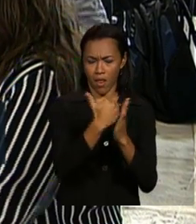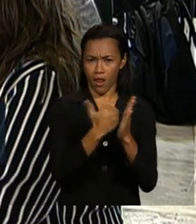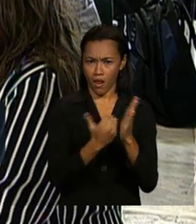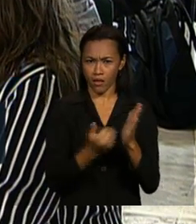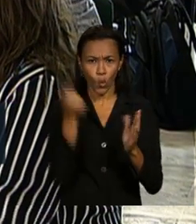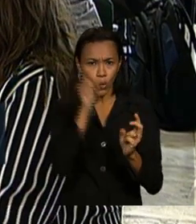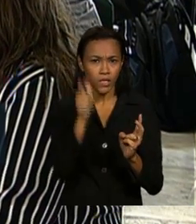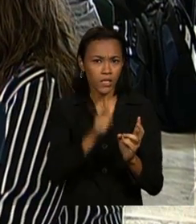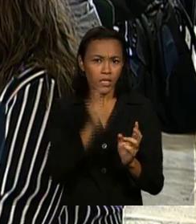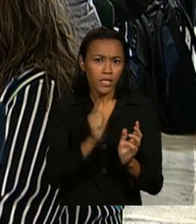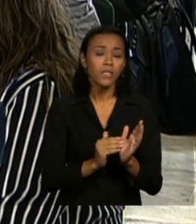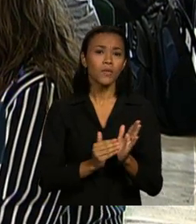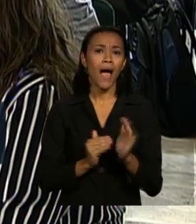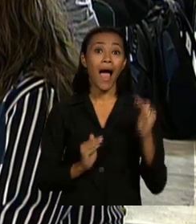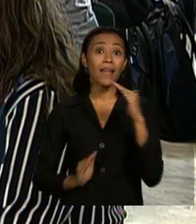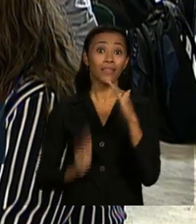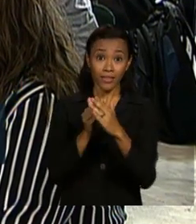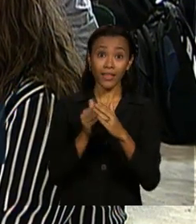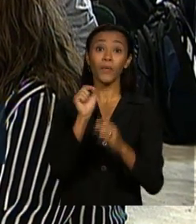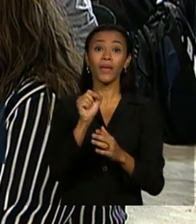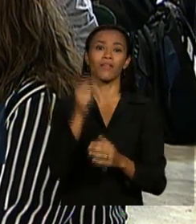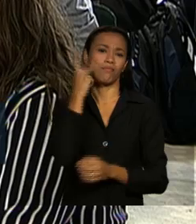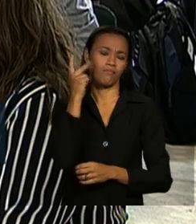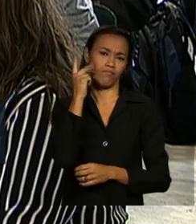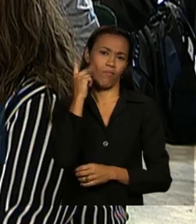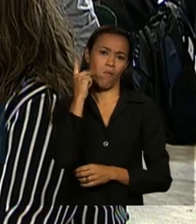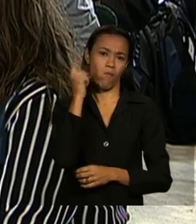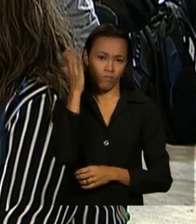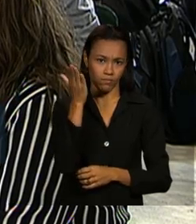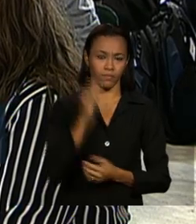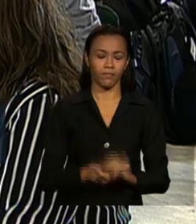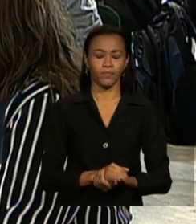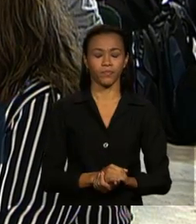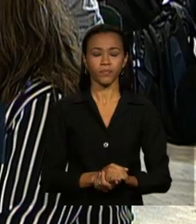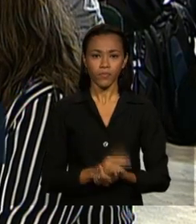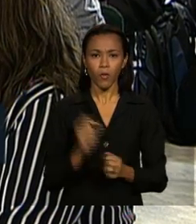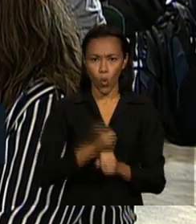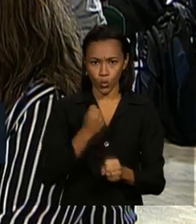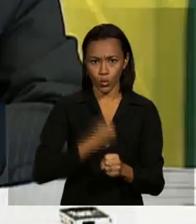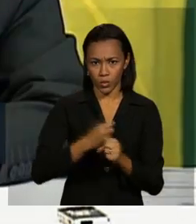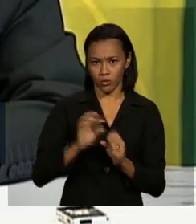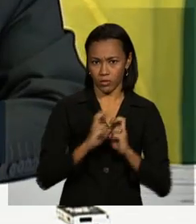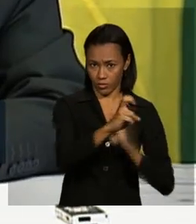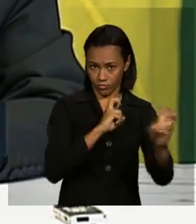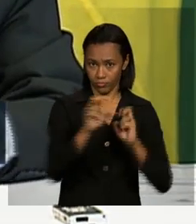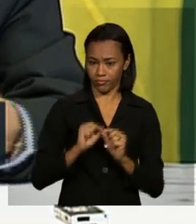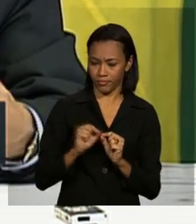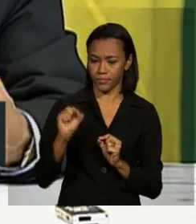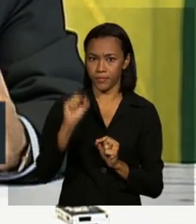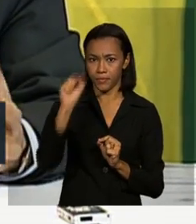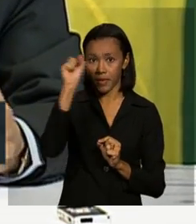via de bitola larga até o Estado do Ceará então é a configuração nós estamos falando da configuração de uma